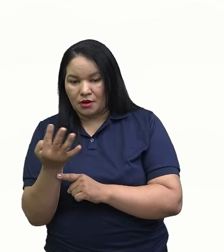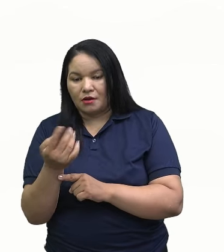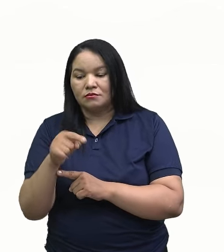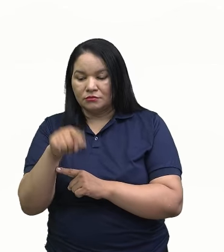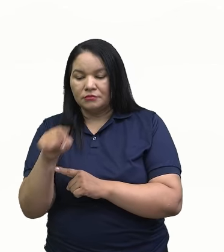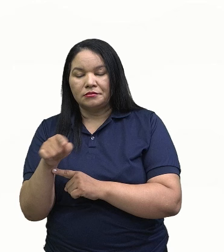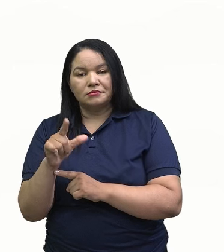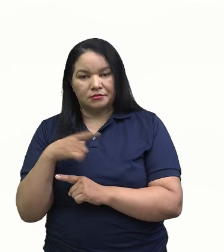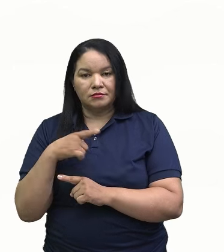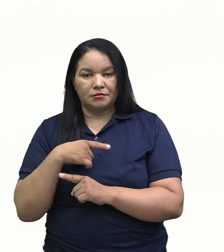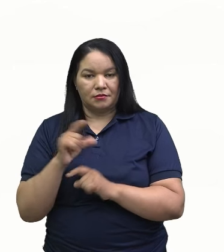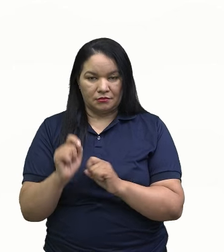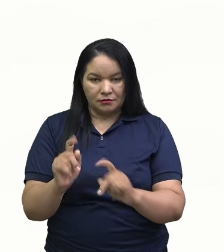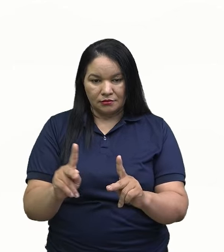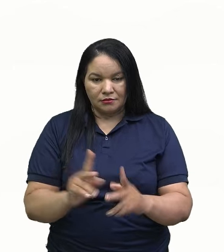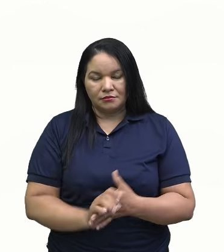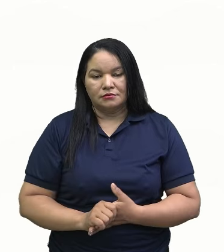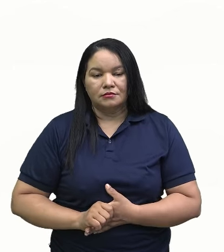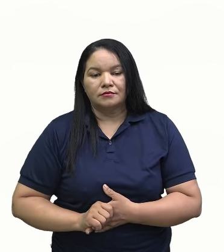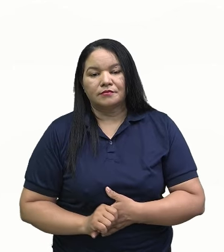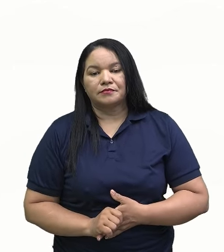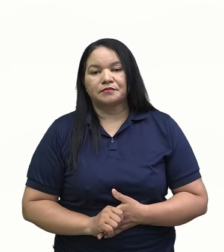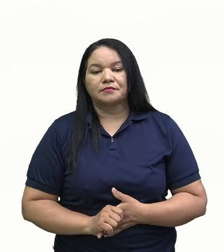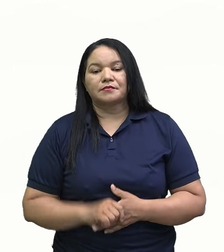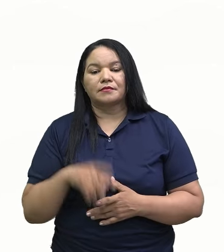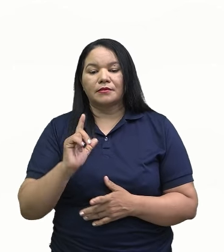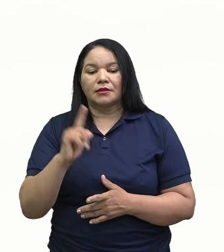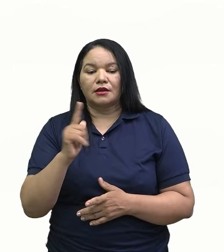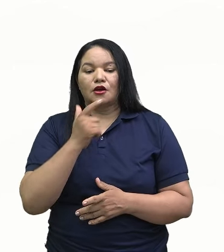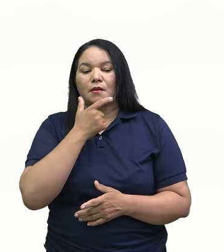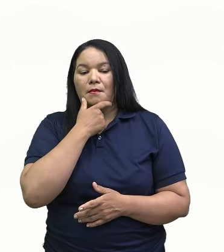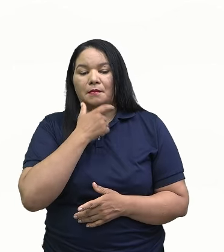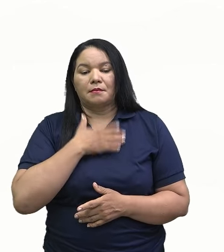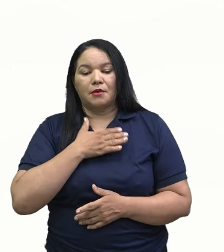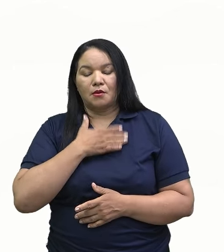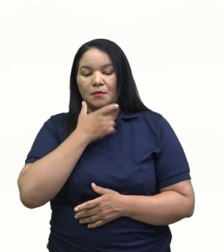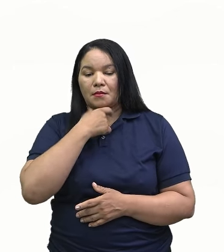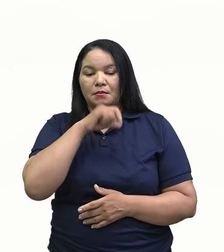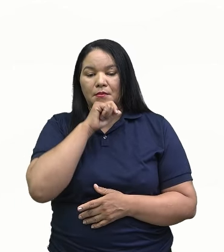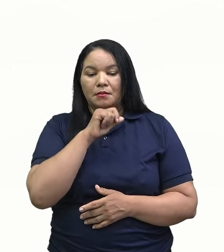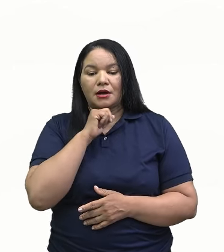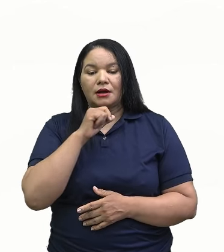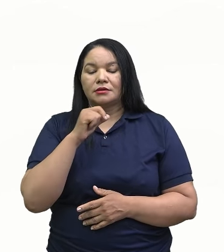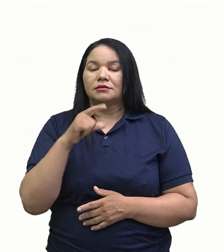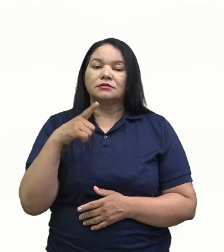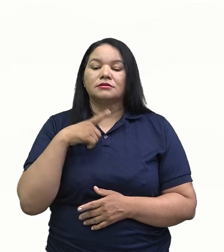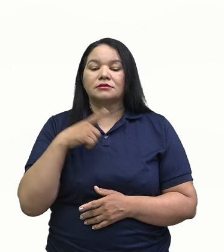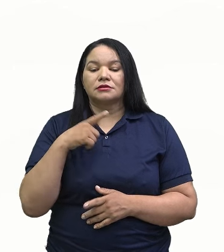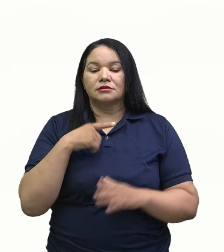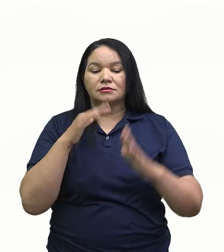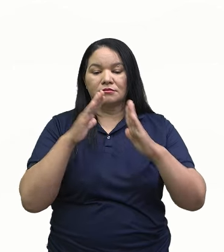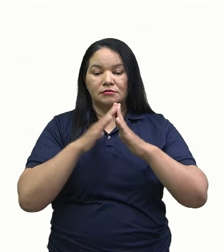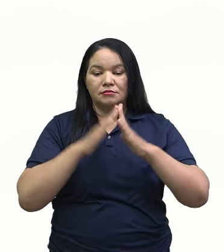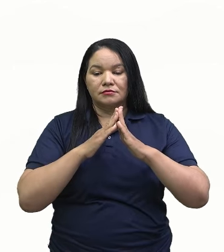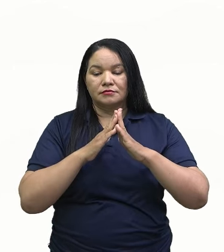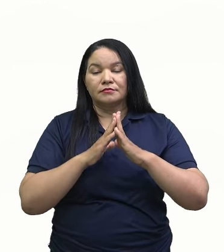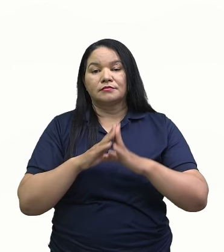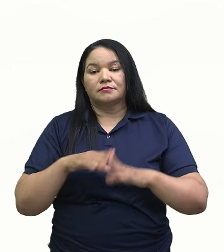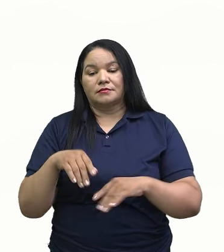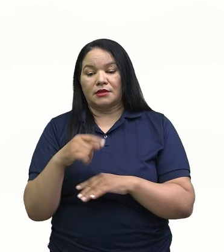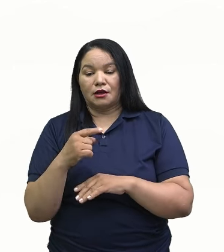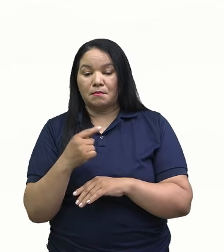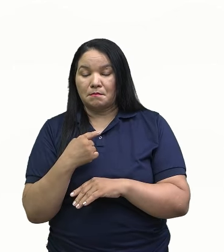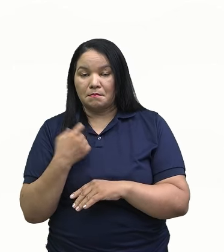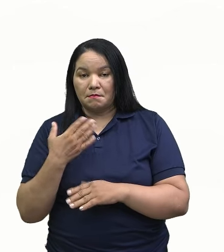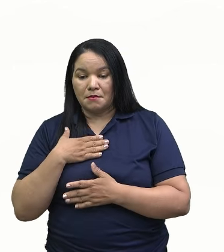com acento, beleza? O meu pai mantém a casa, os meus pais, mantêm a casa.